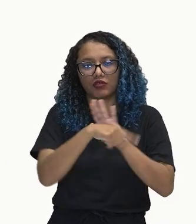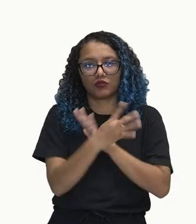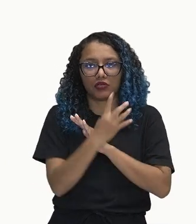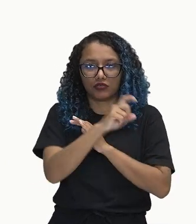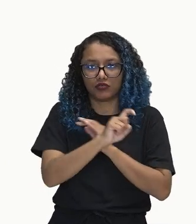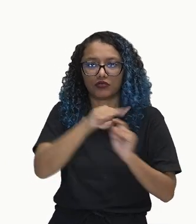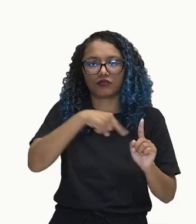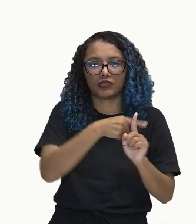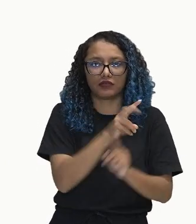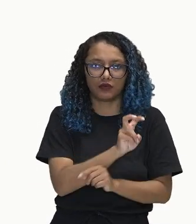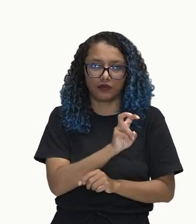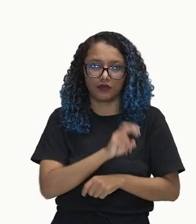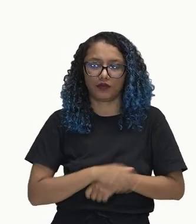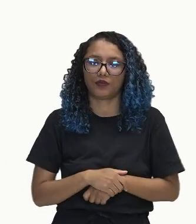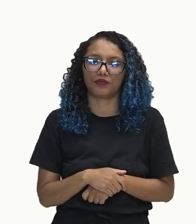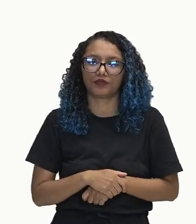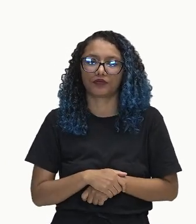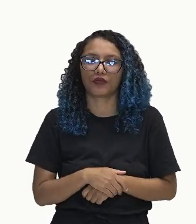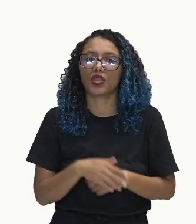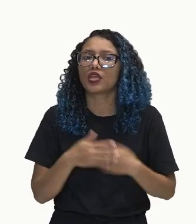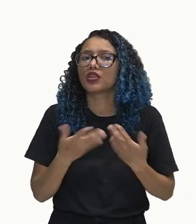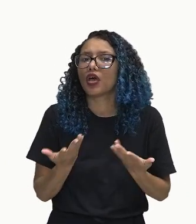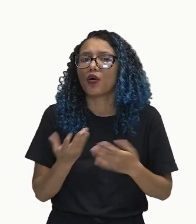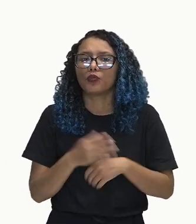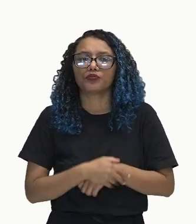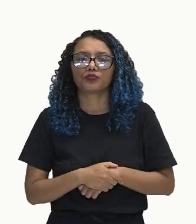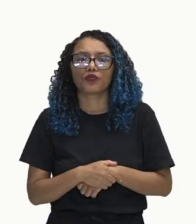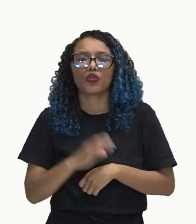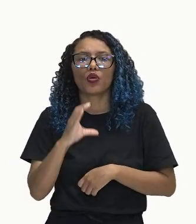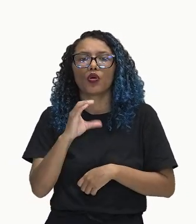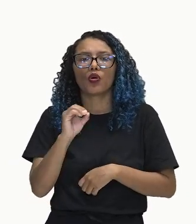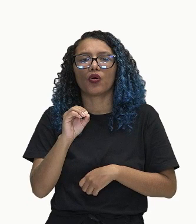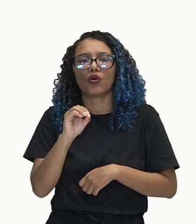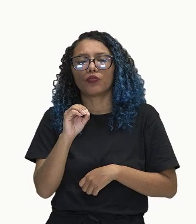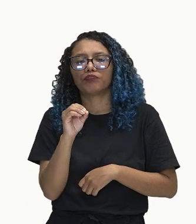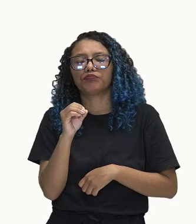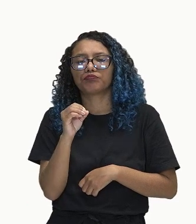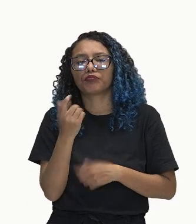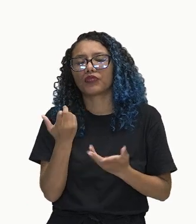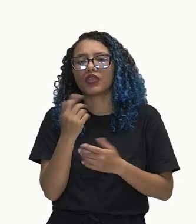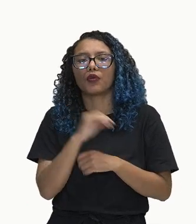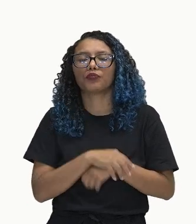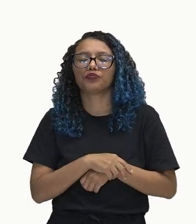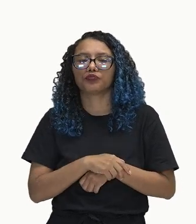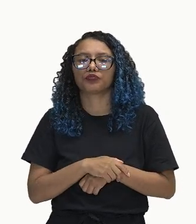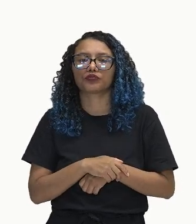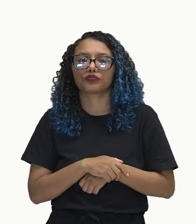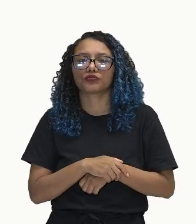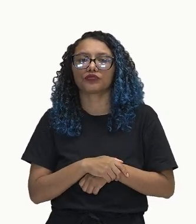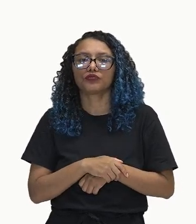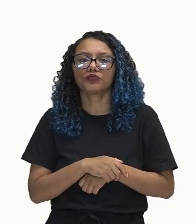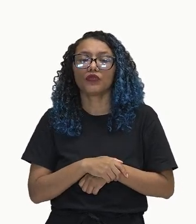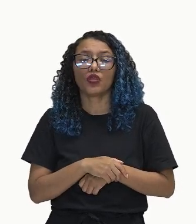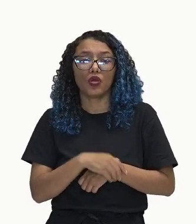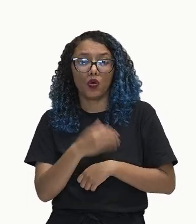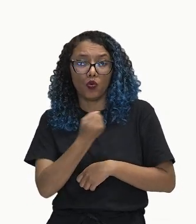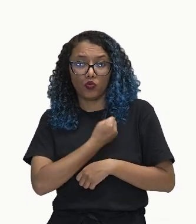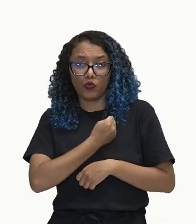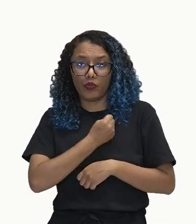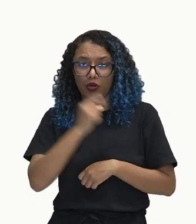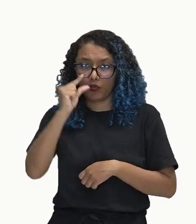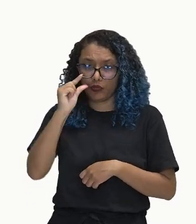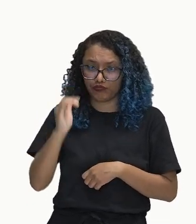menos 4x mais 5. Como o maior expoente dessa função é 3, então a gente